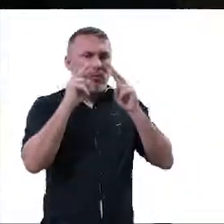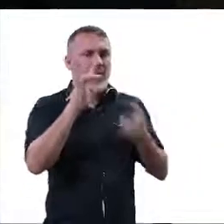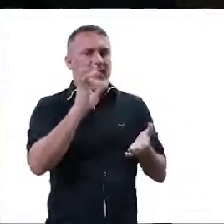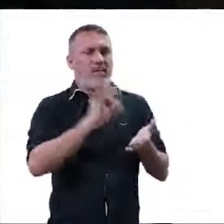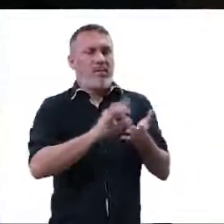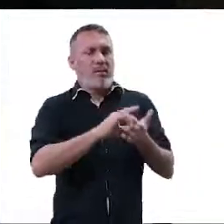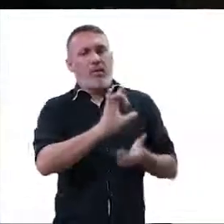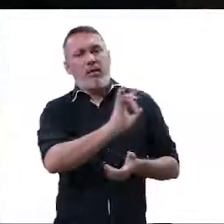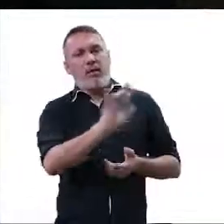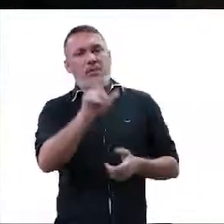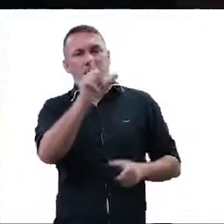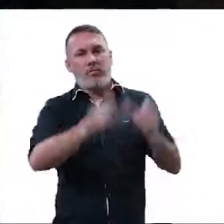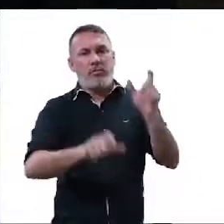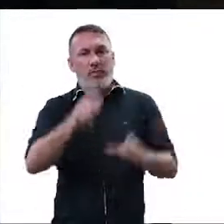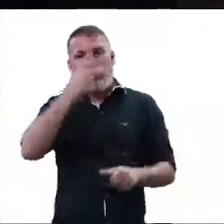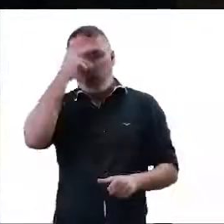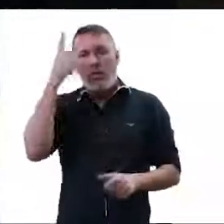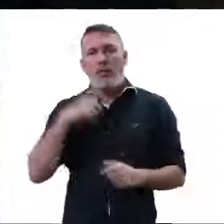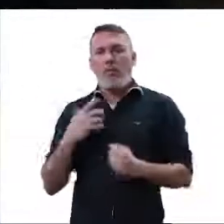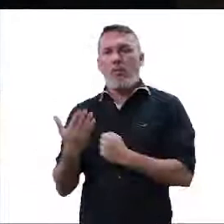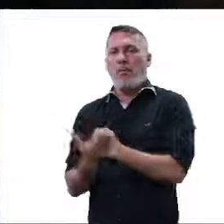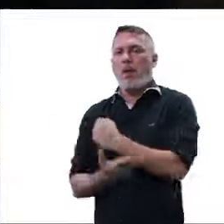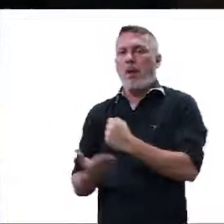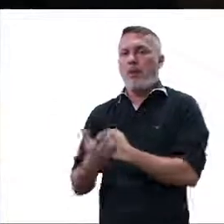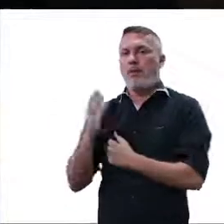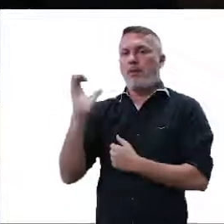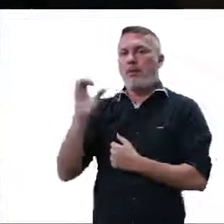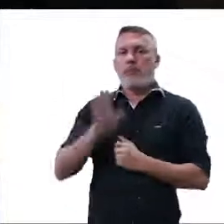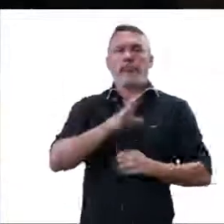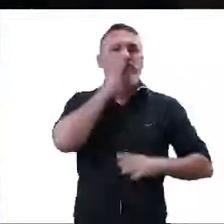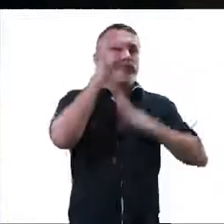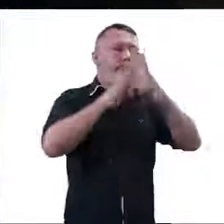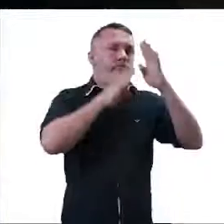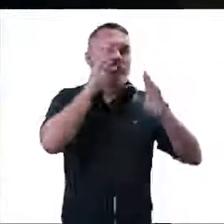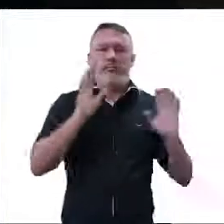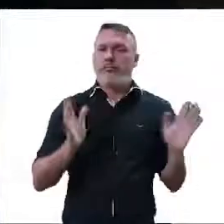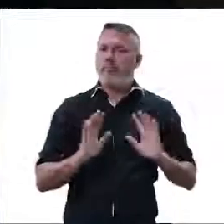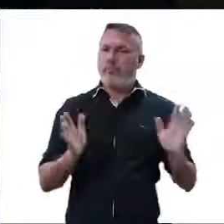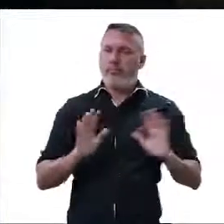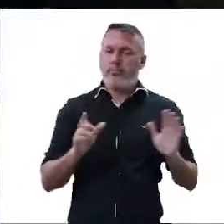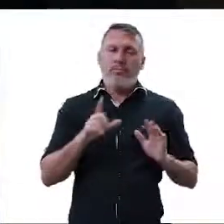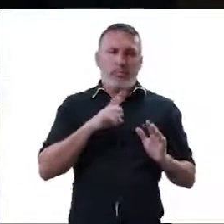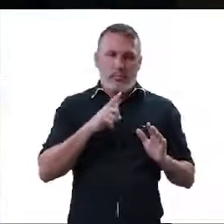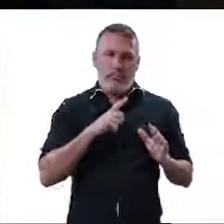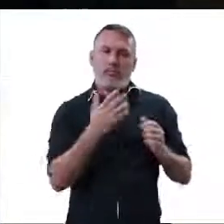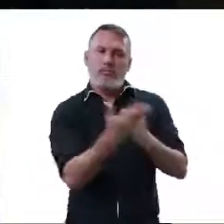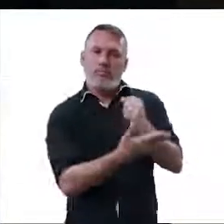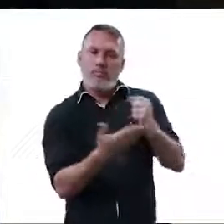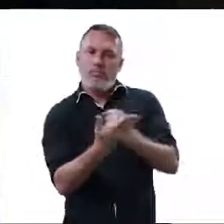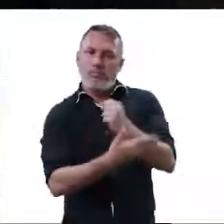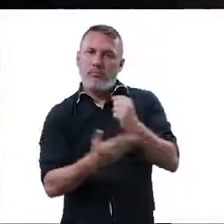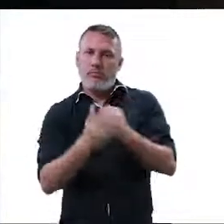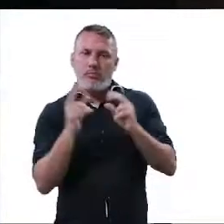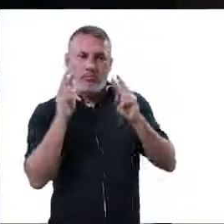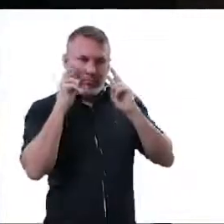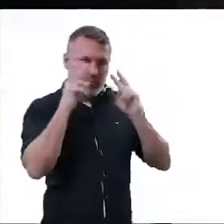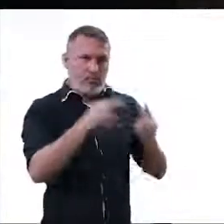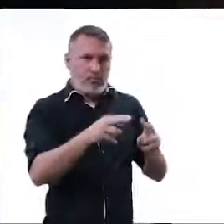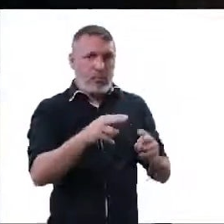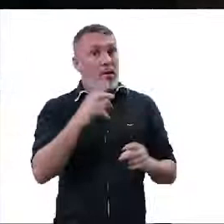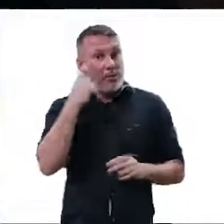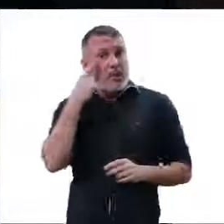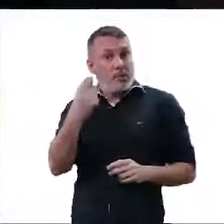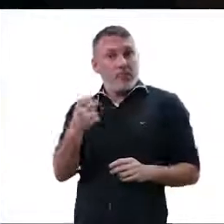critérios científicos. E essa cientificidade, vai ser bem interessante,